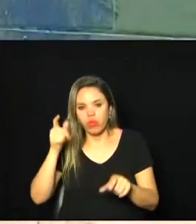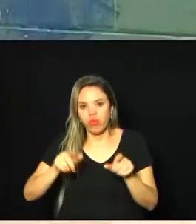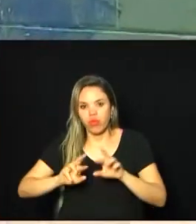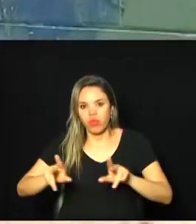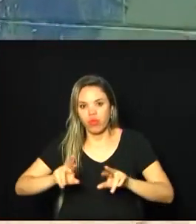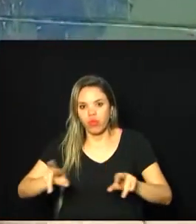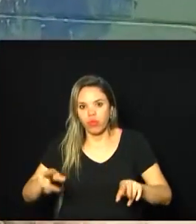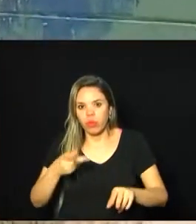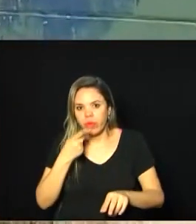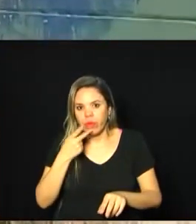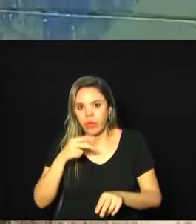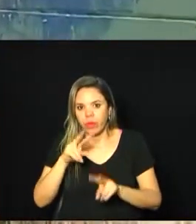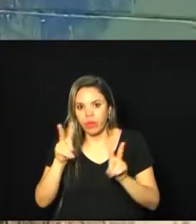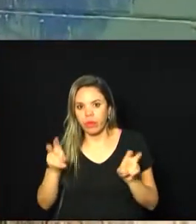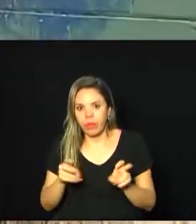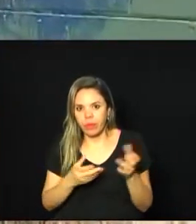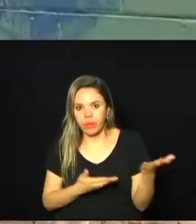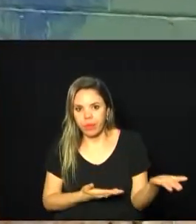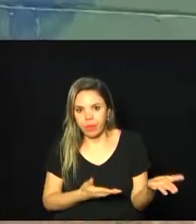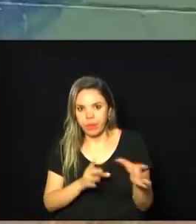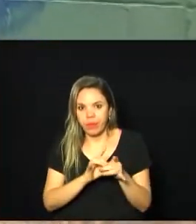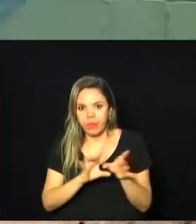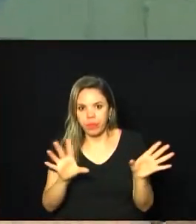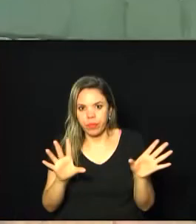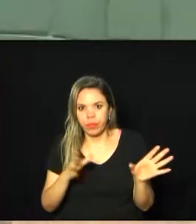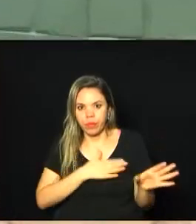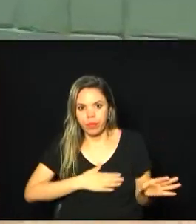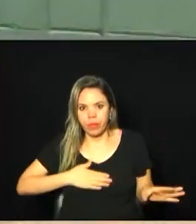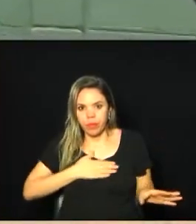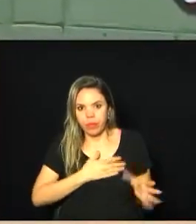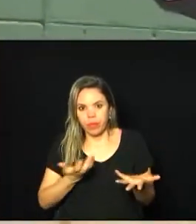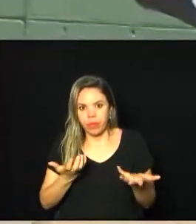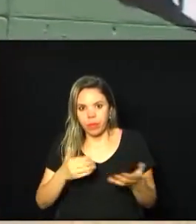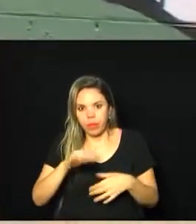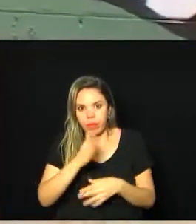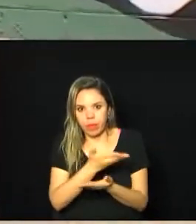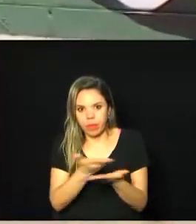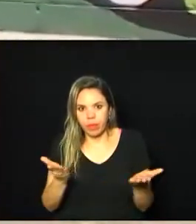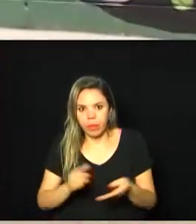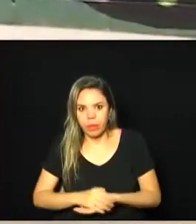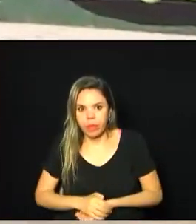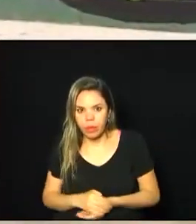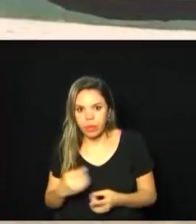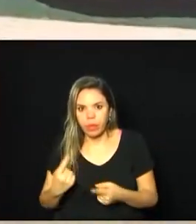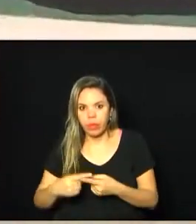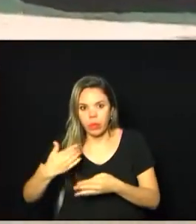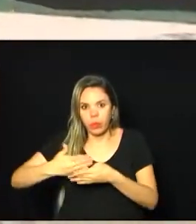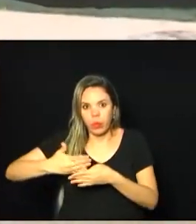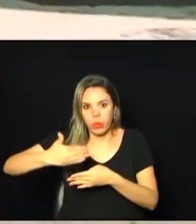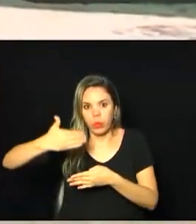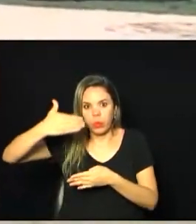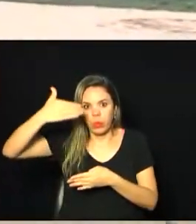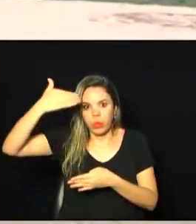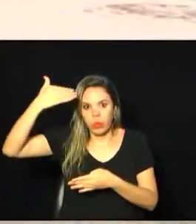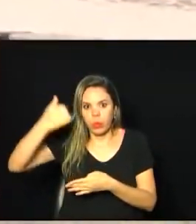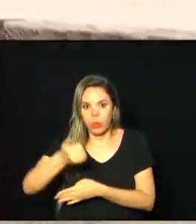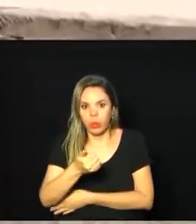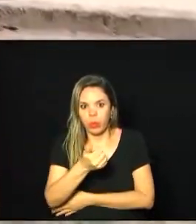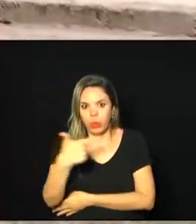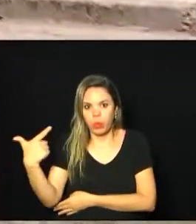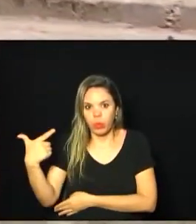já vai falar um pouquinho mais sobre isso. Vou deixar um gostinho de quero mais aí para vocês, porque esse muro tem mãos de